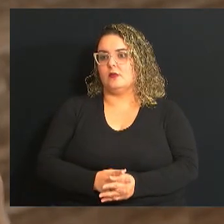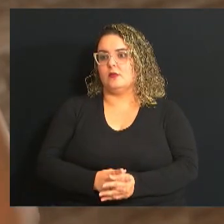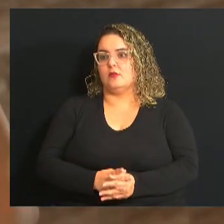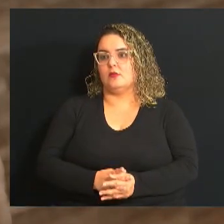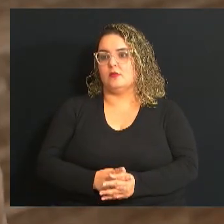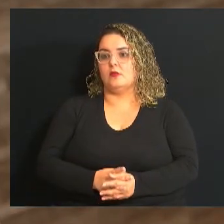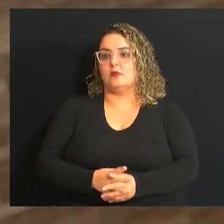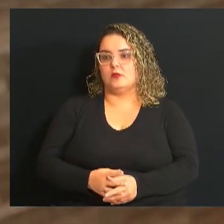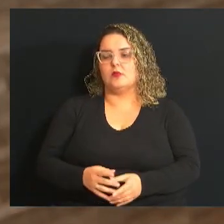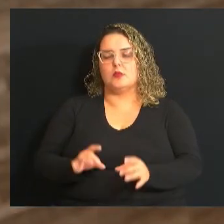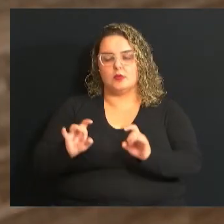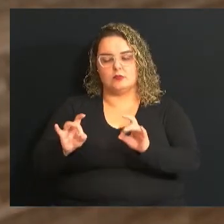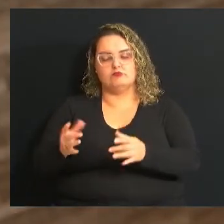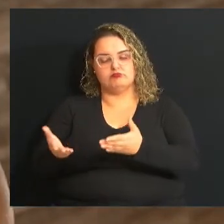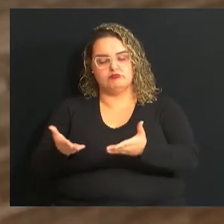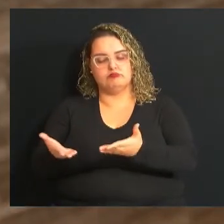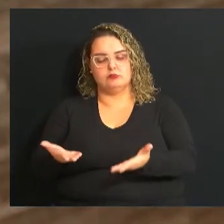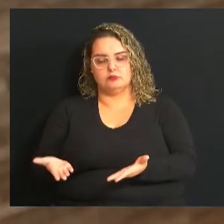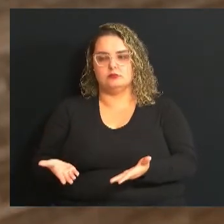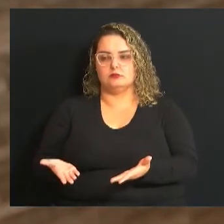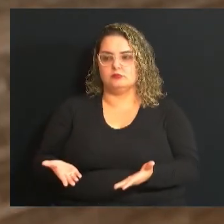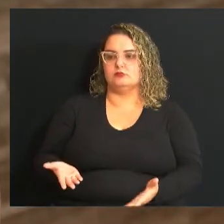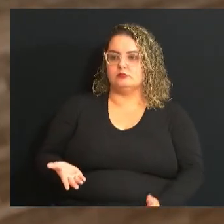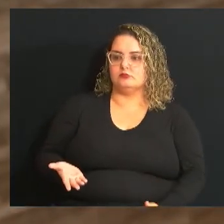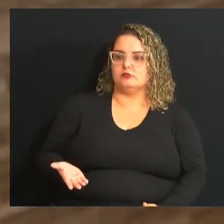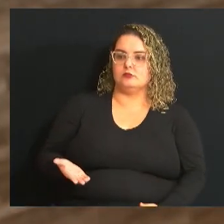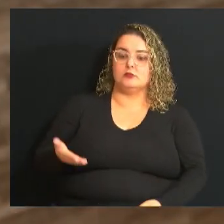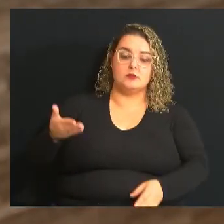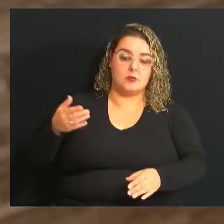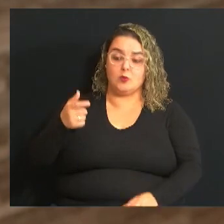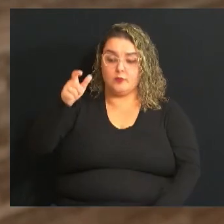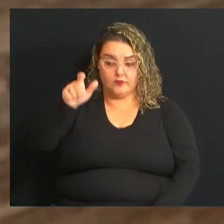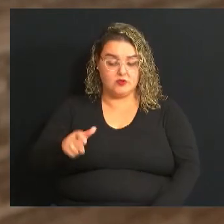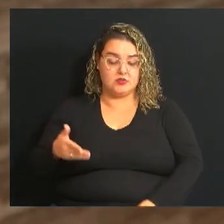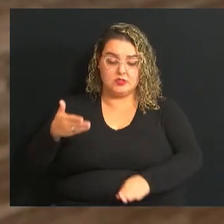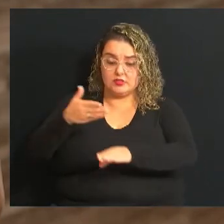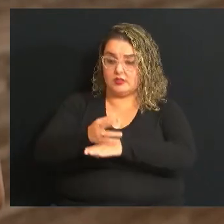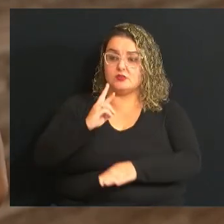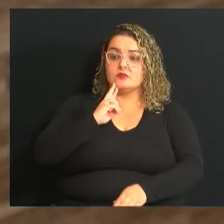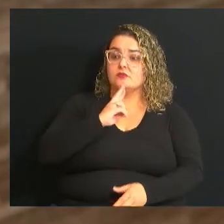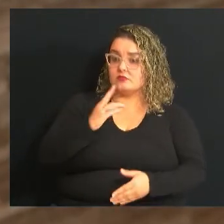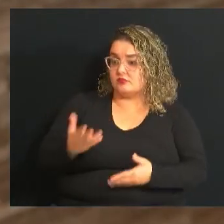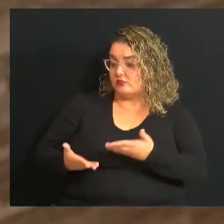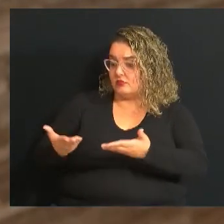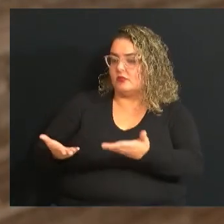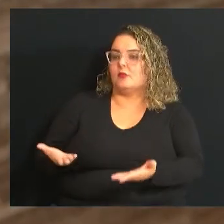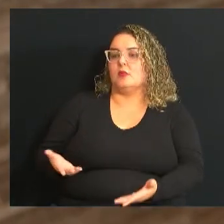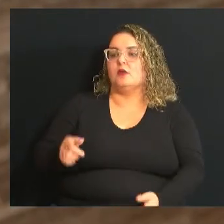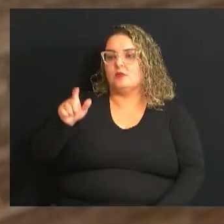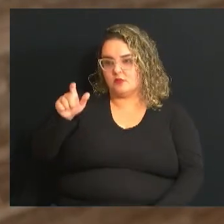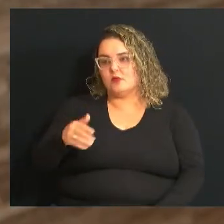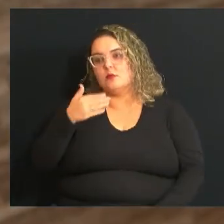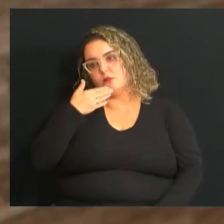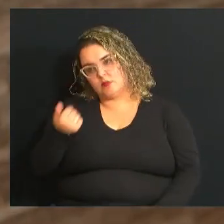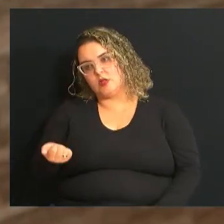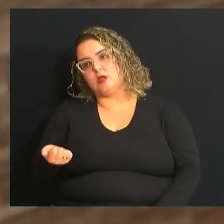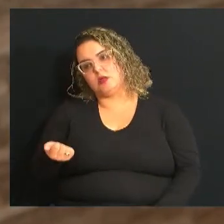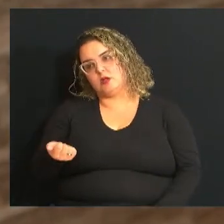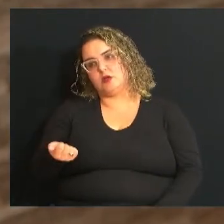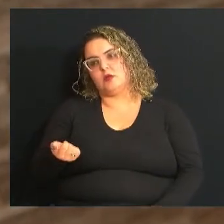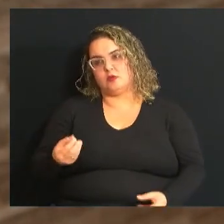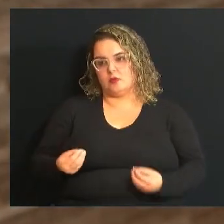pode fazer e ter a sua devolução. Aí entra a questão da multa passada pela operadora, seja pela agência de